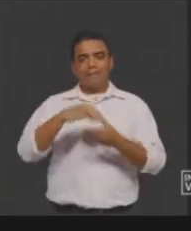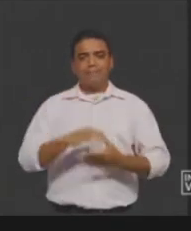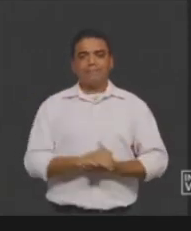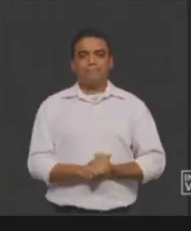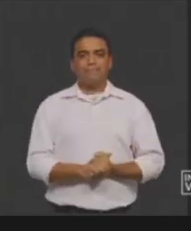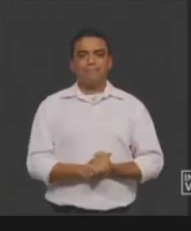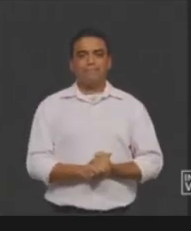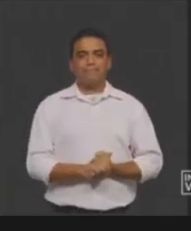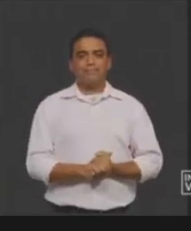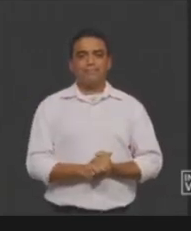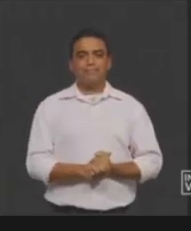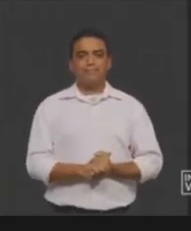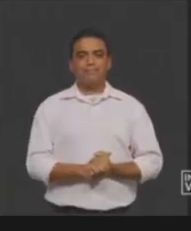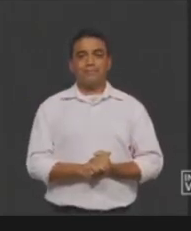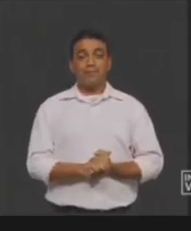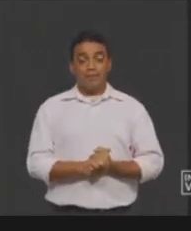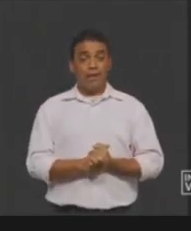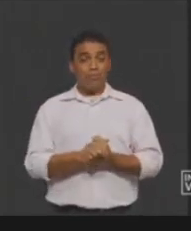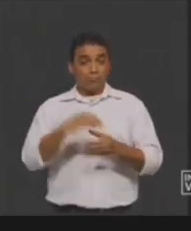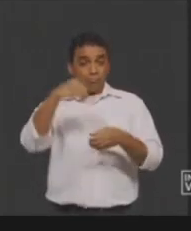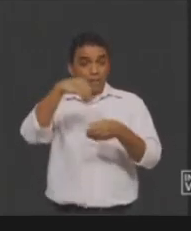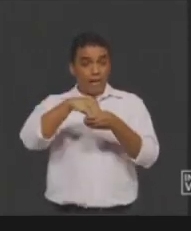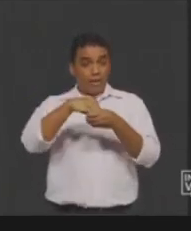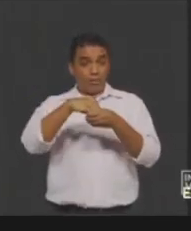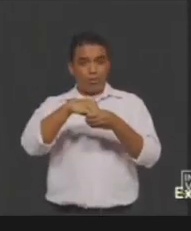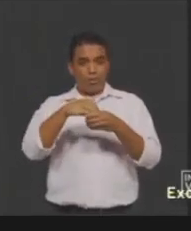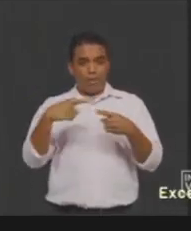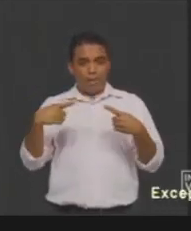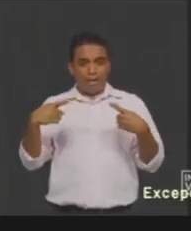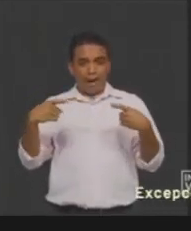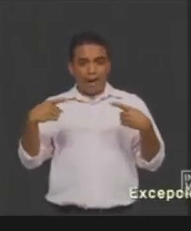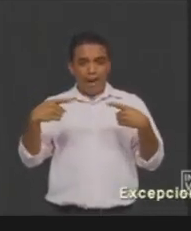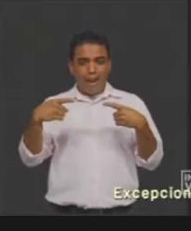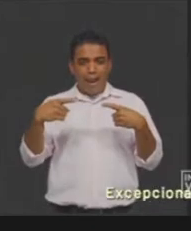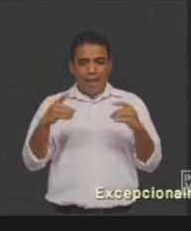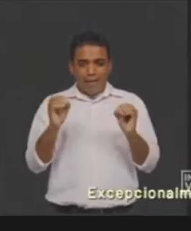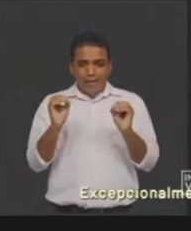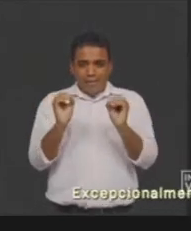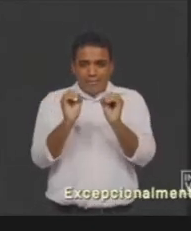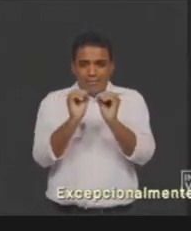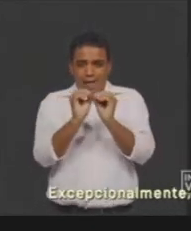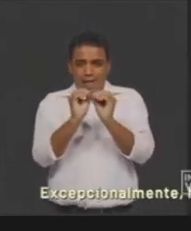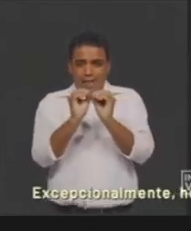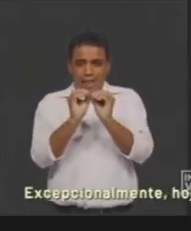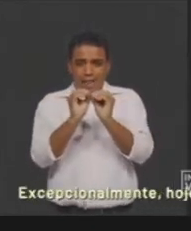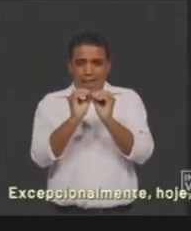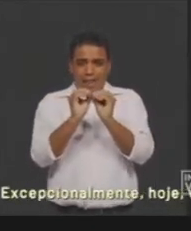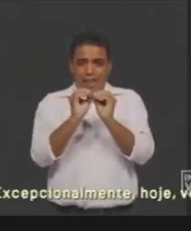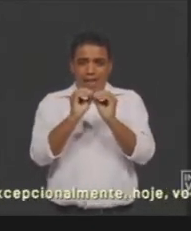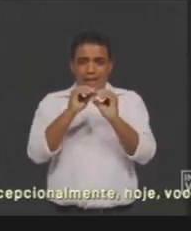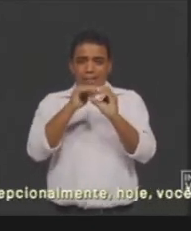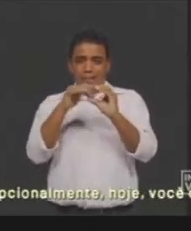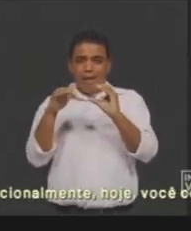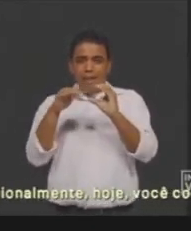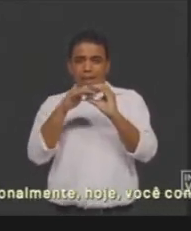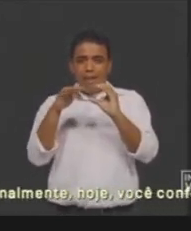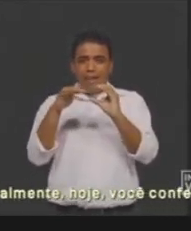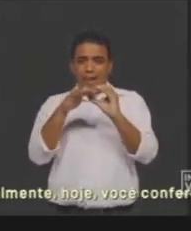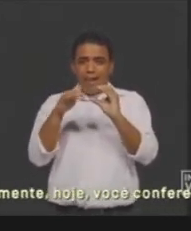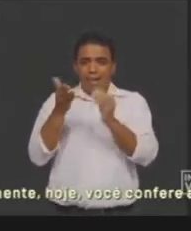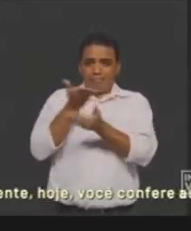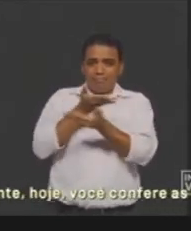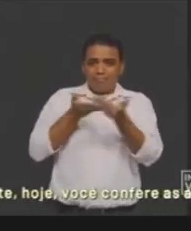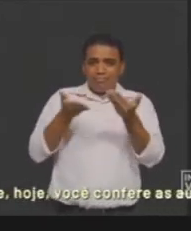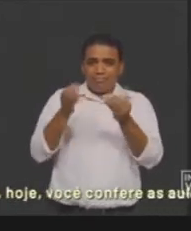Aí, através dessa ponte aqui, o material genético, veja bem na outra parte aqui da figura, ele vai ser passado para outra